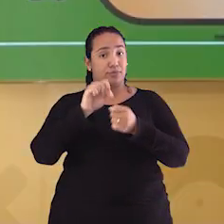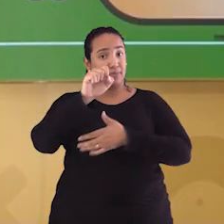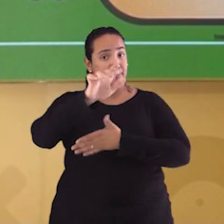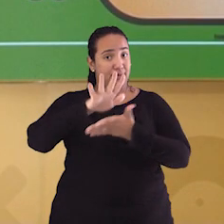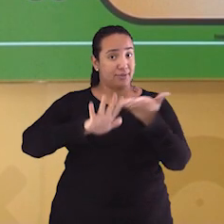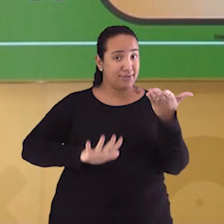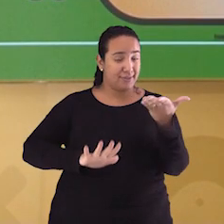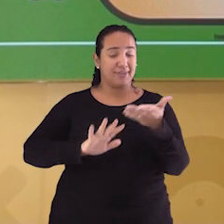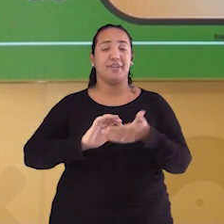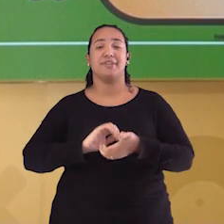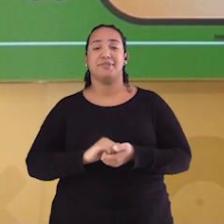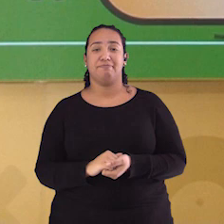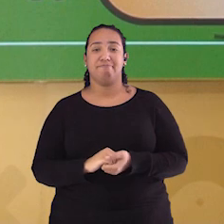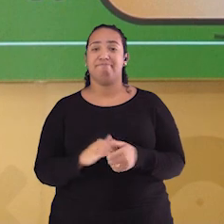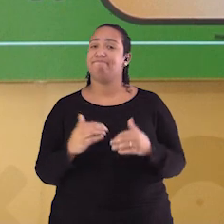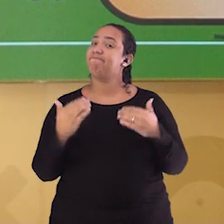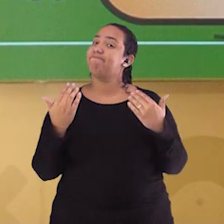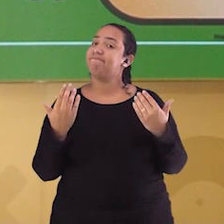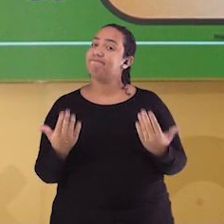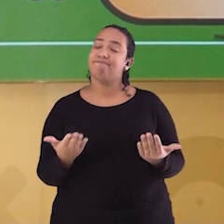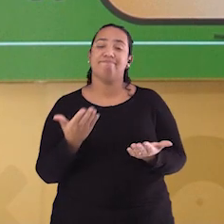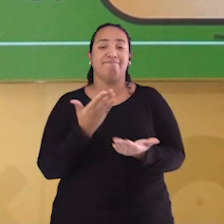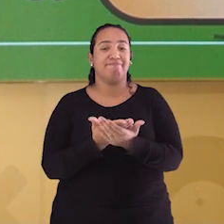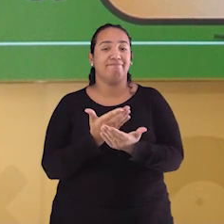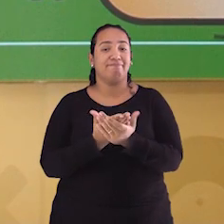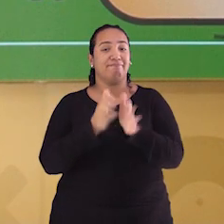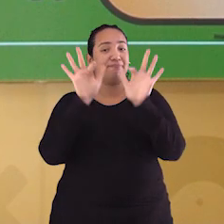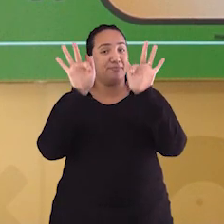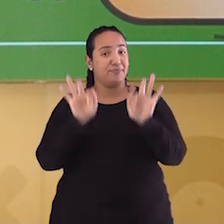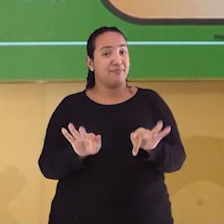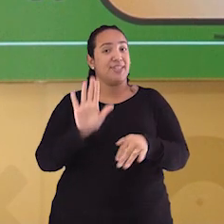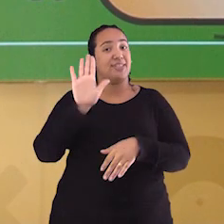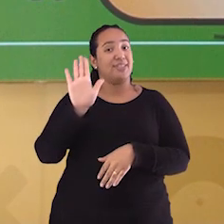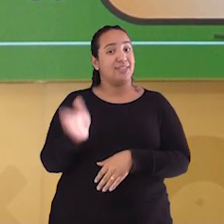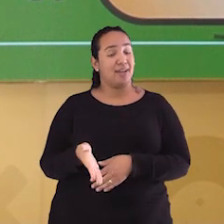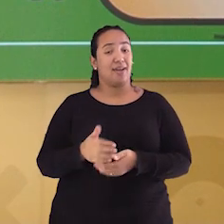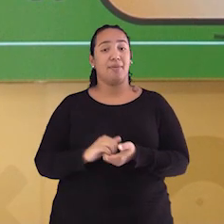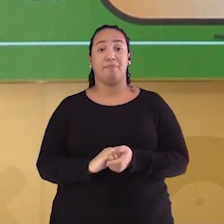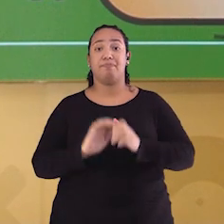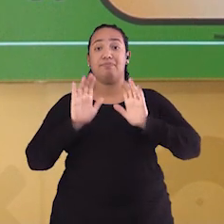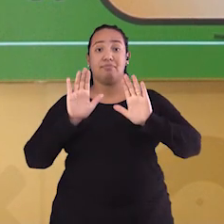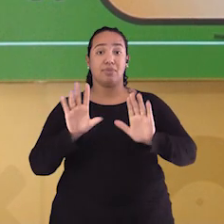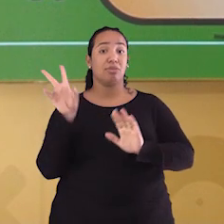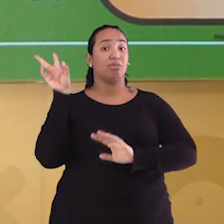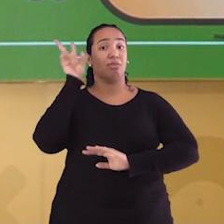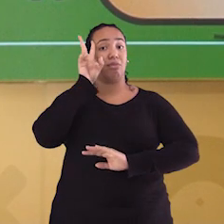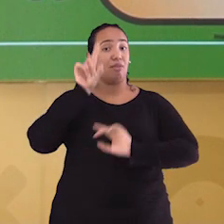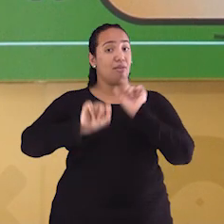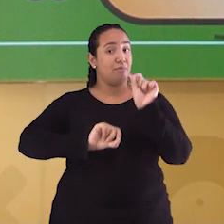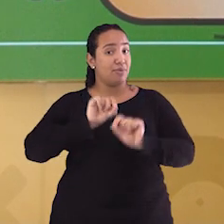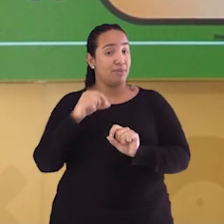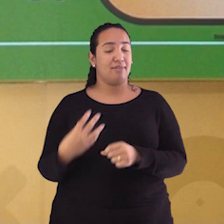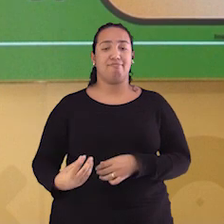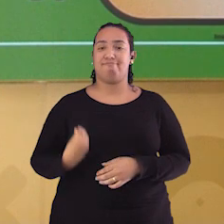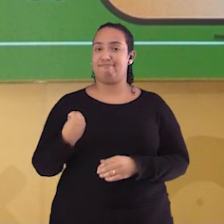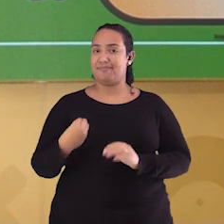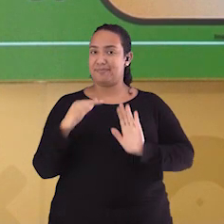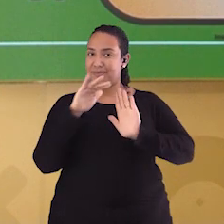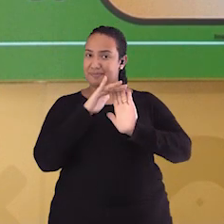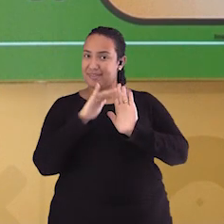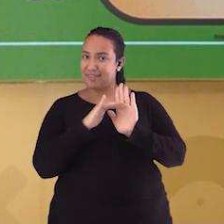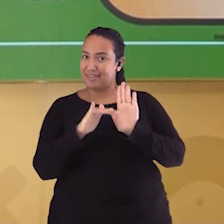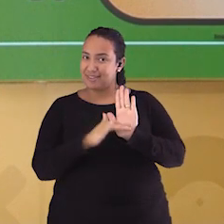revisão. E é isso, a nossa aula está chegando ao fim, mas não se esqueça de assinar a lista